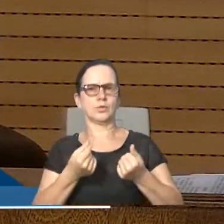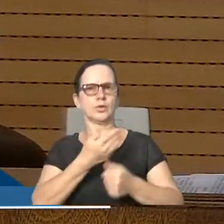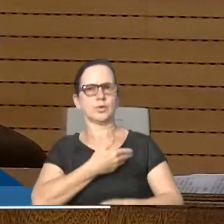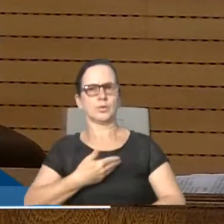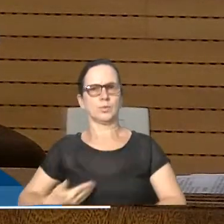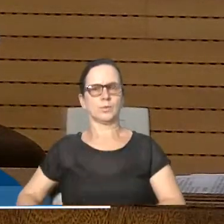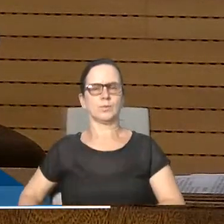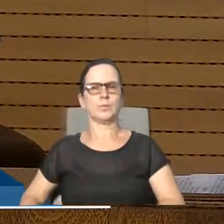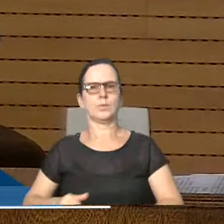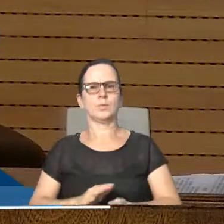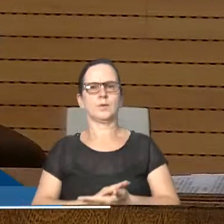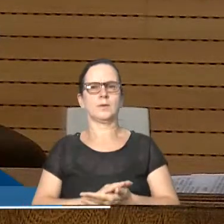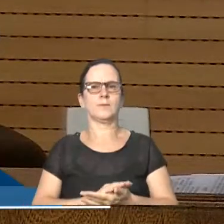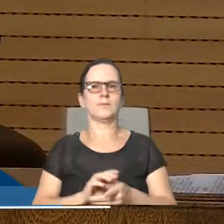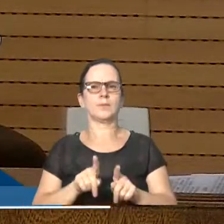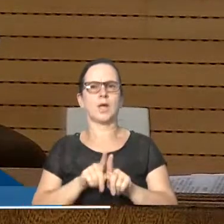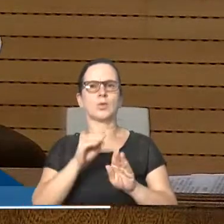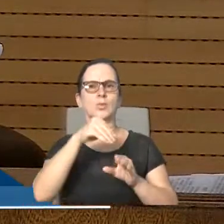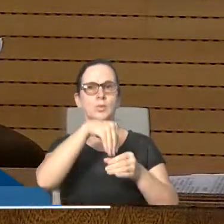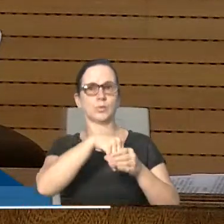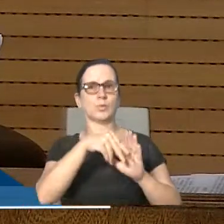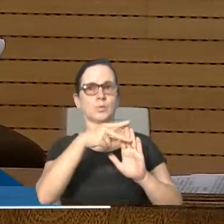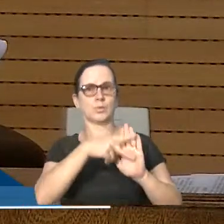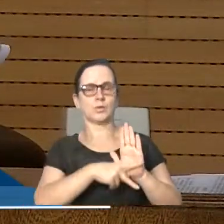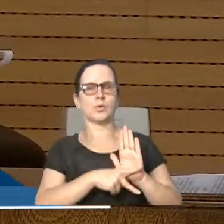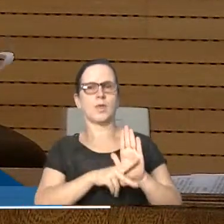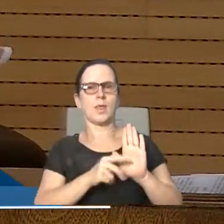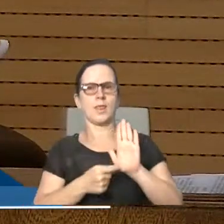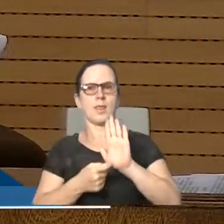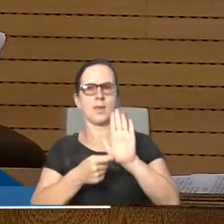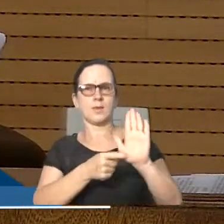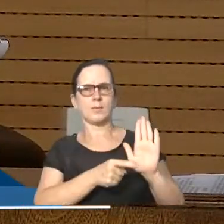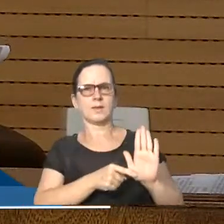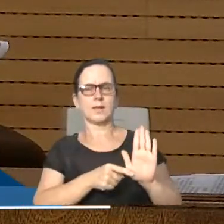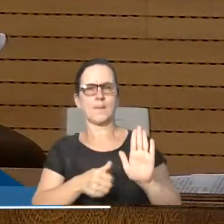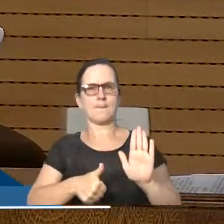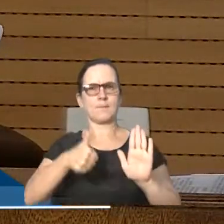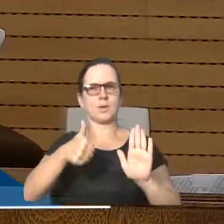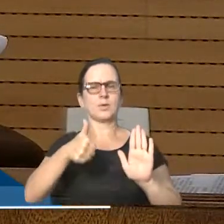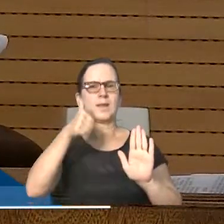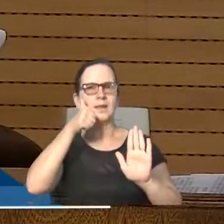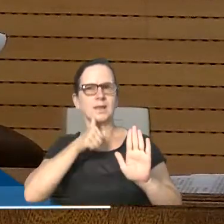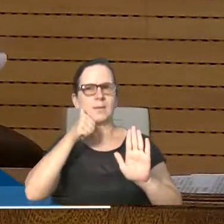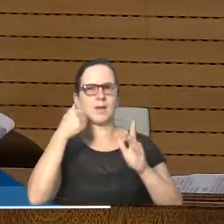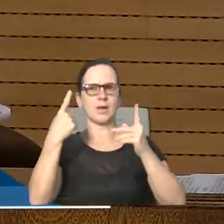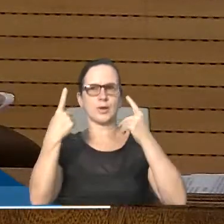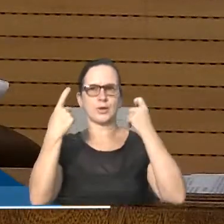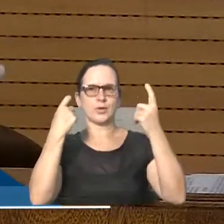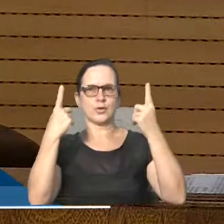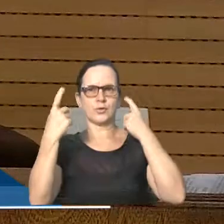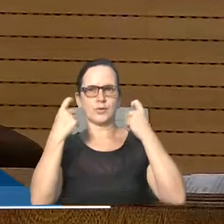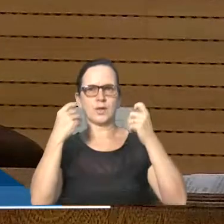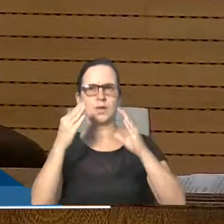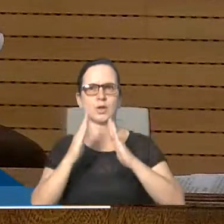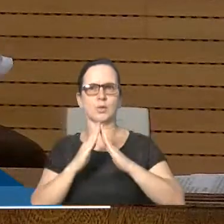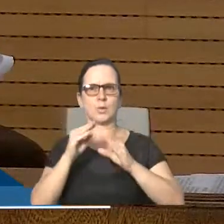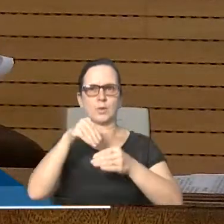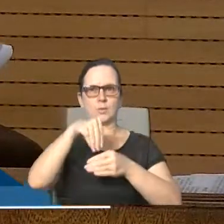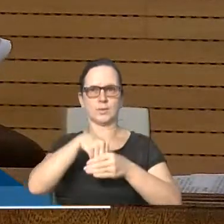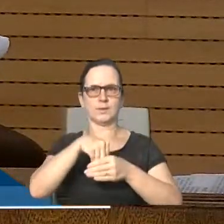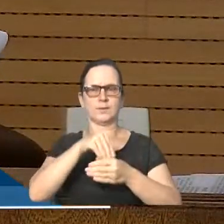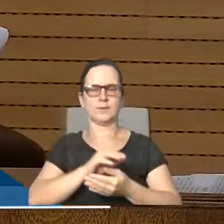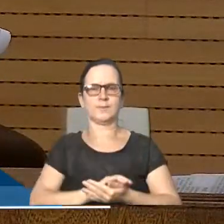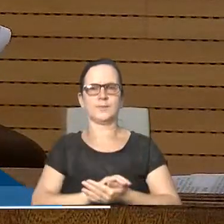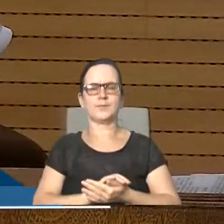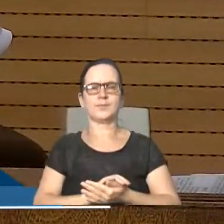do público-alvo do projeto serão reservadas para atendimento prioritário da mulher vítima de violência doméstica. Portanto,